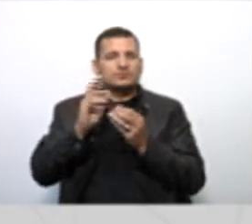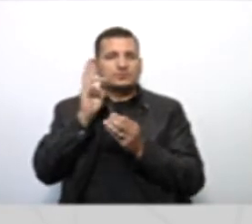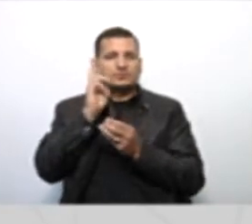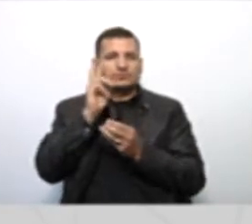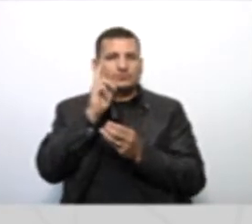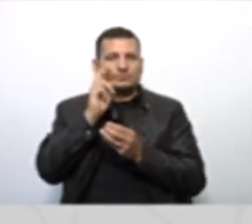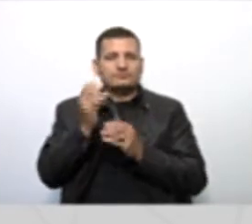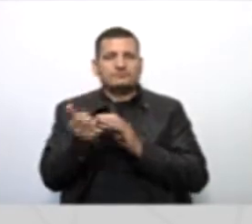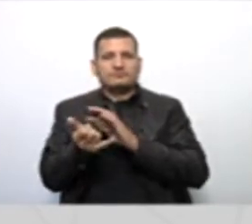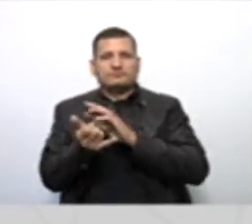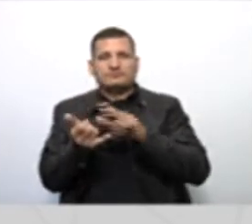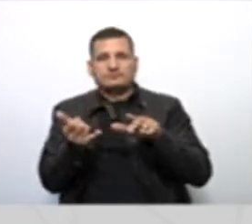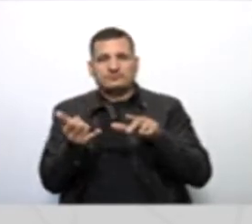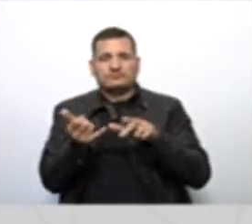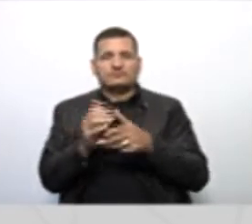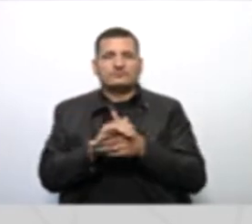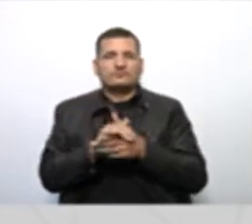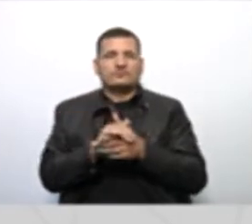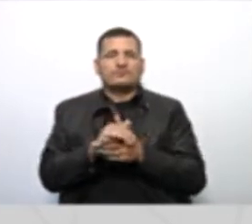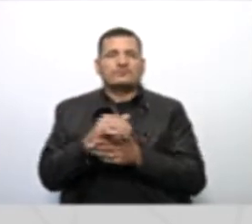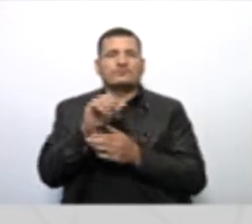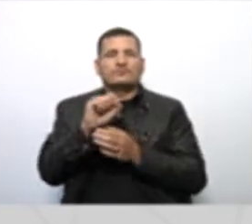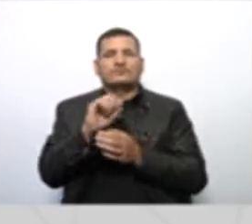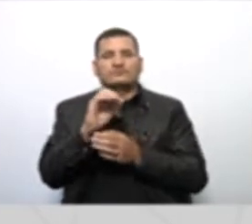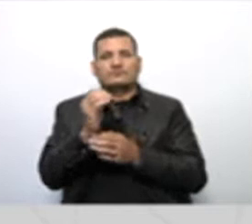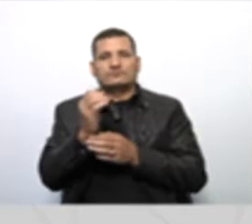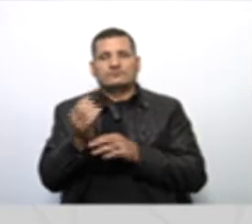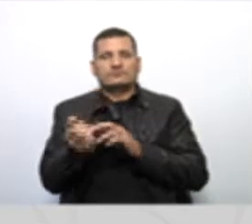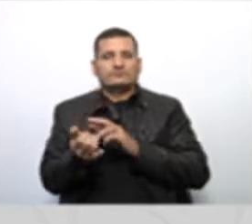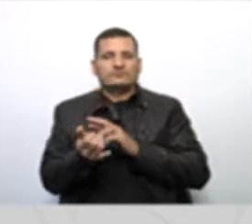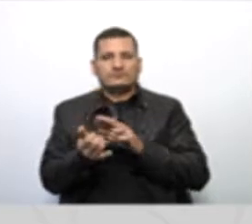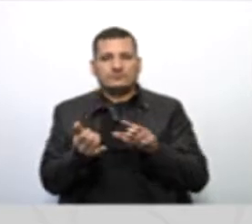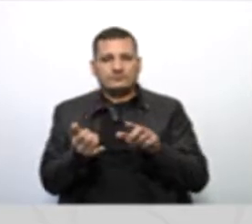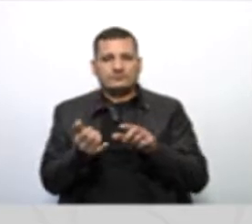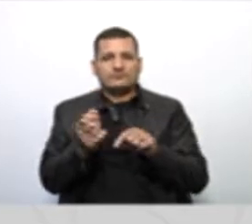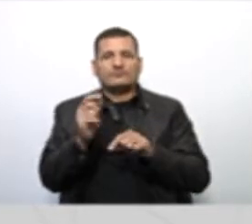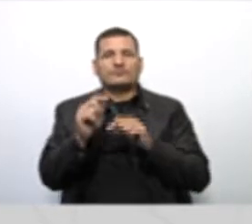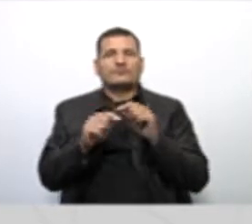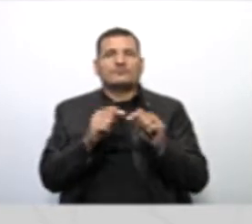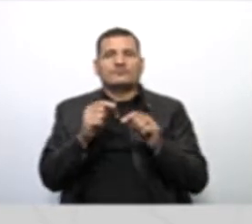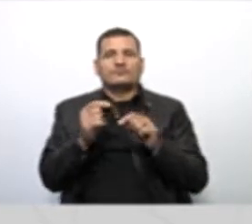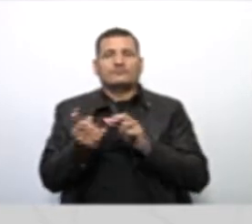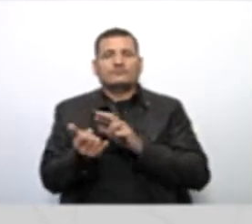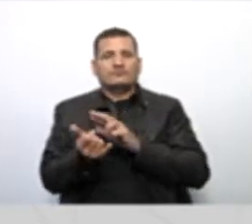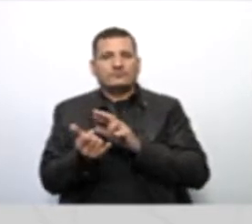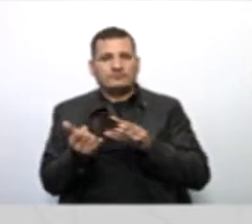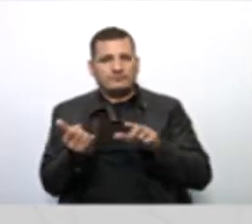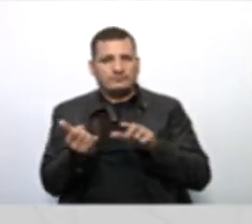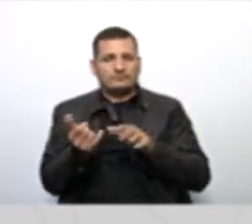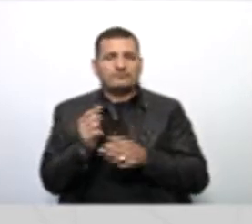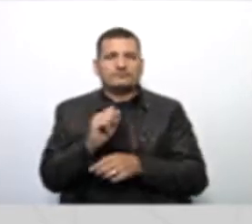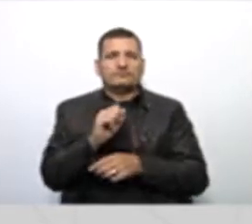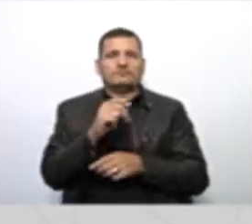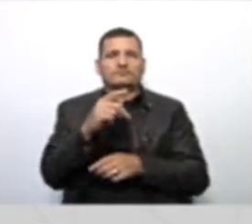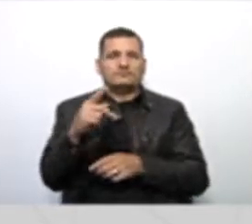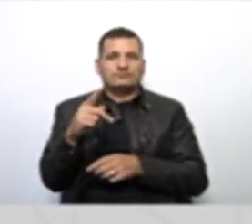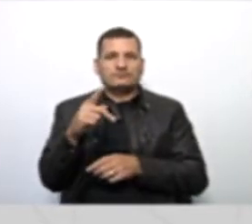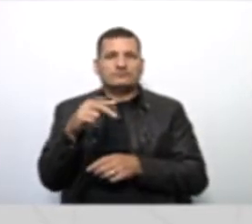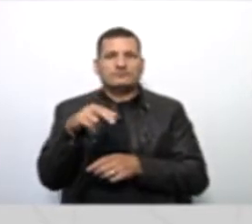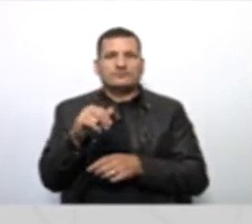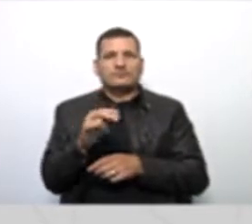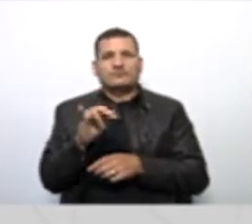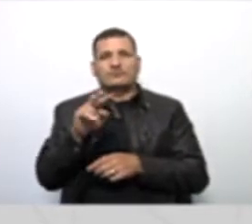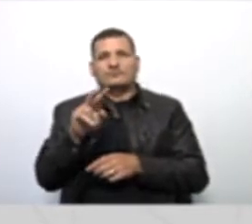móveis, sistema operacionais móveis, o que são os dispositivos móveis, aplicativo nativo,